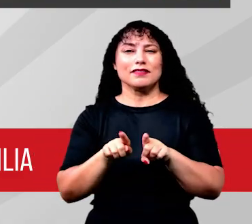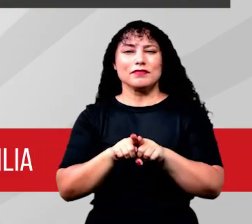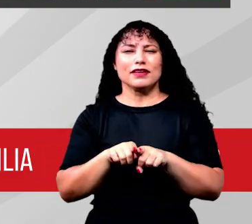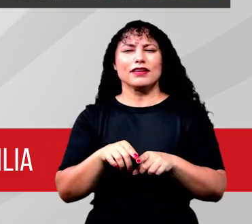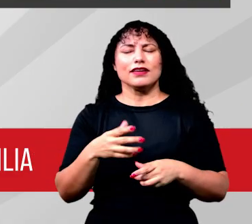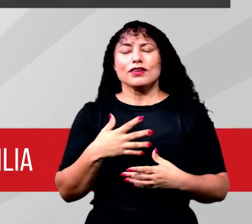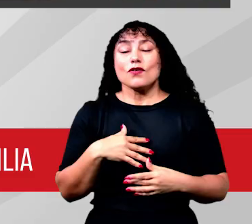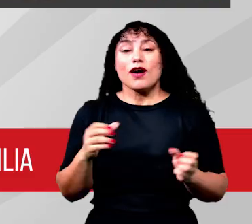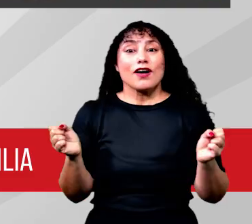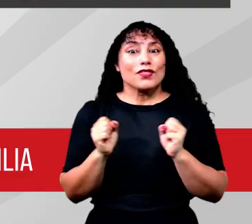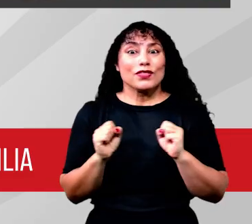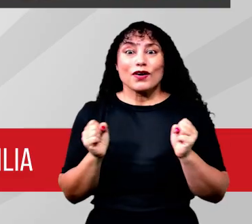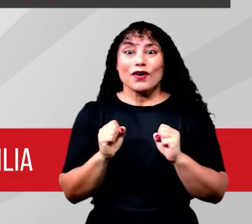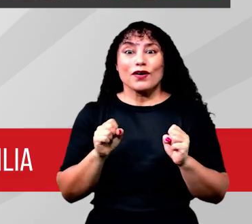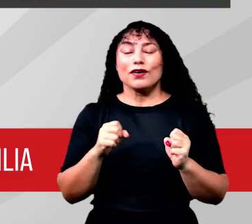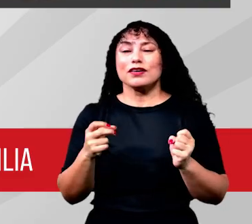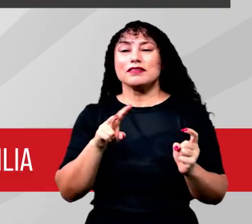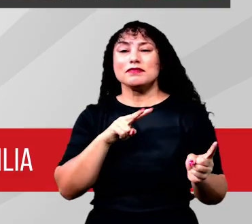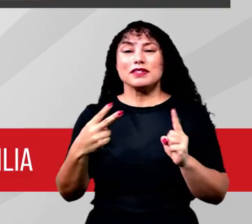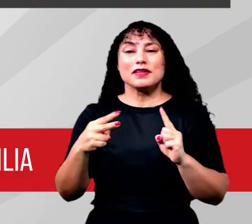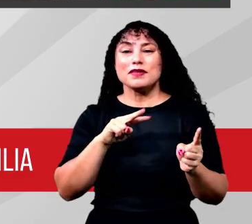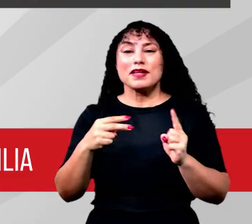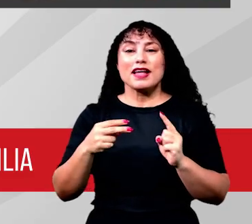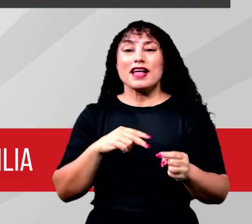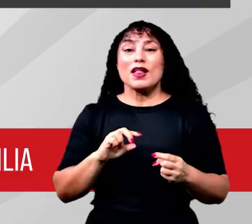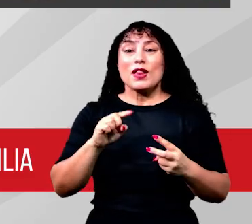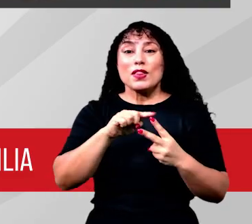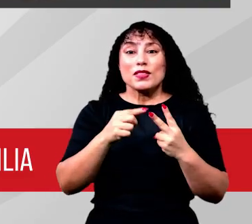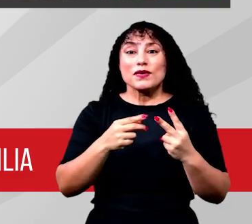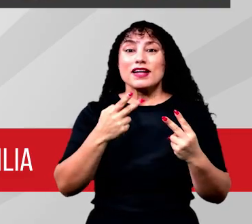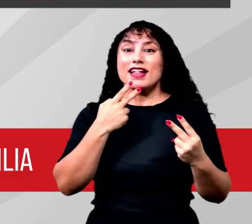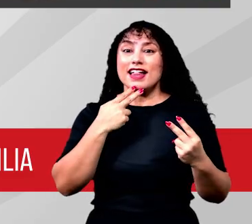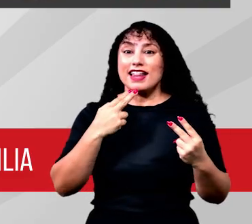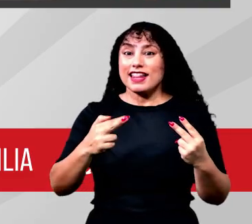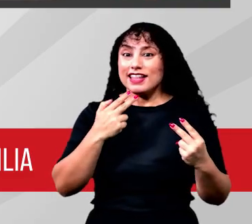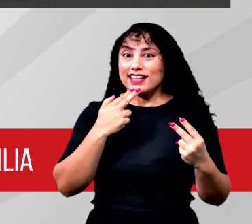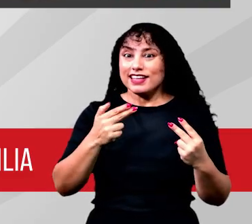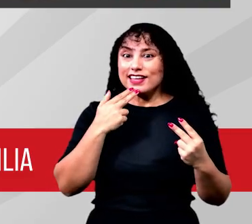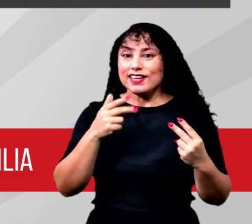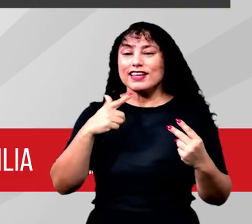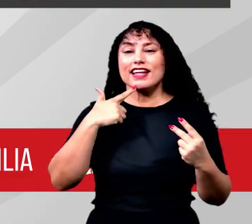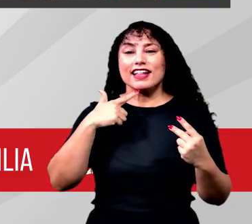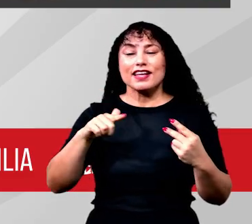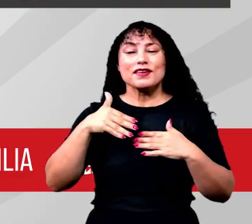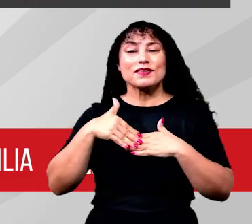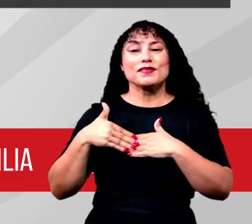sou muito fã, que é a perspectiva plurilingüe, que eu sempre compartilho com os meus estudantes, que é